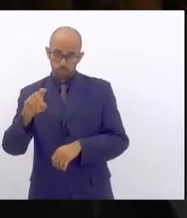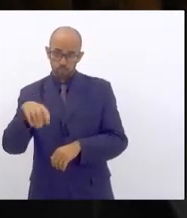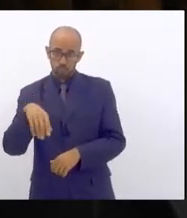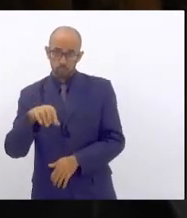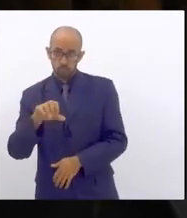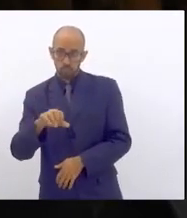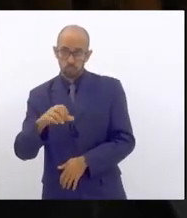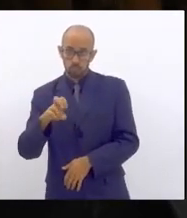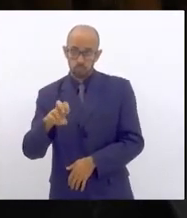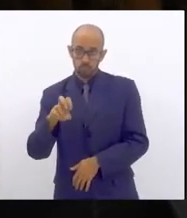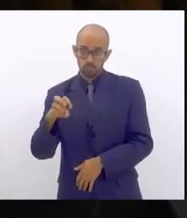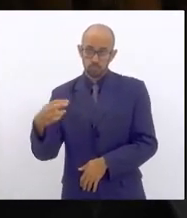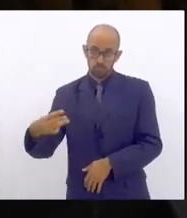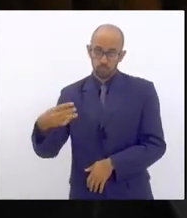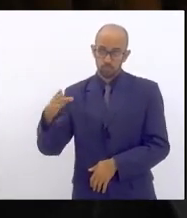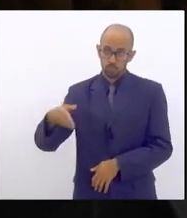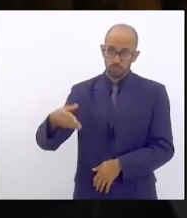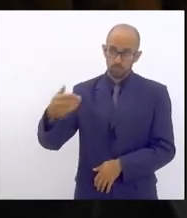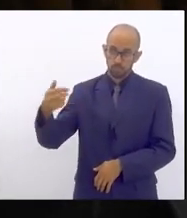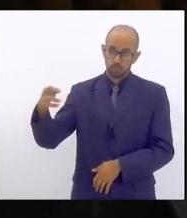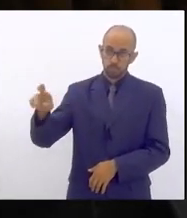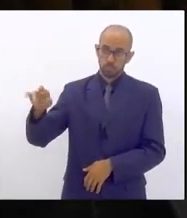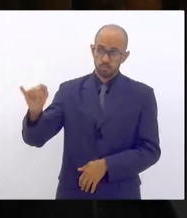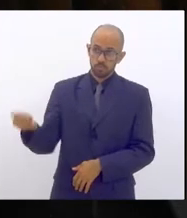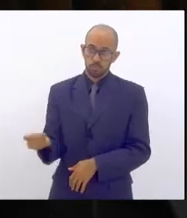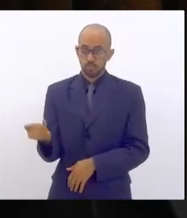401.953/RJ, que decidiu pela